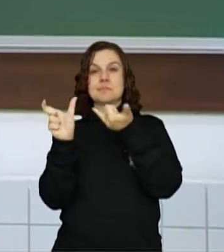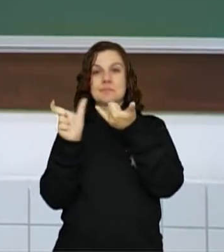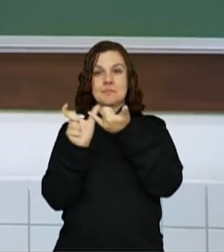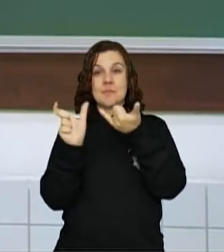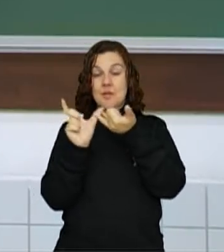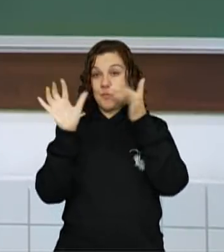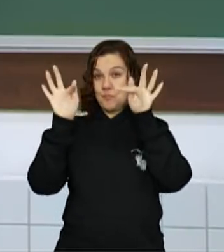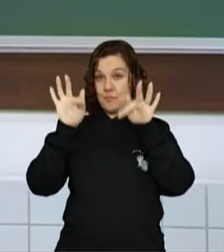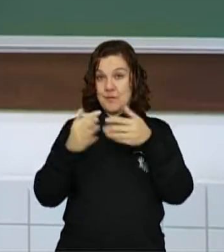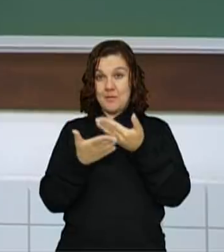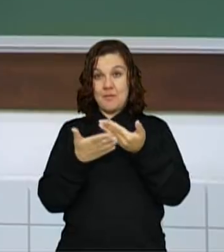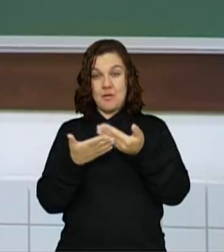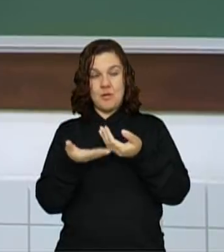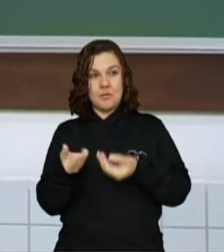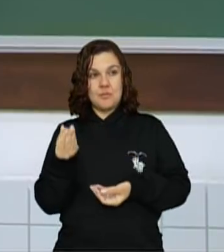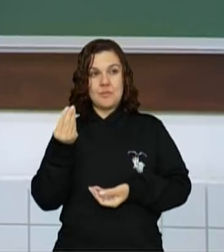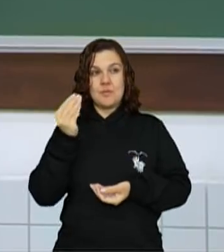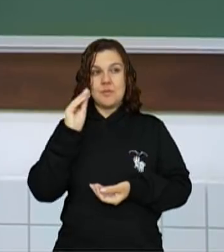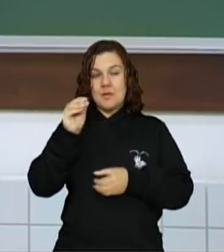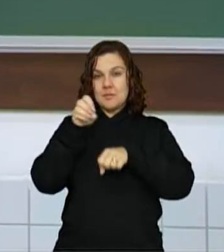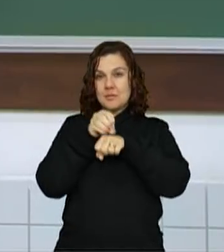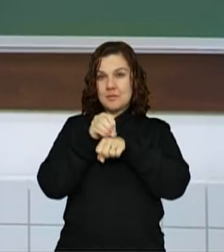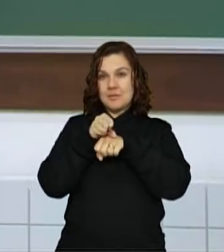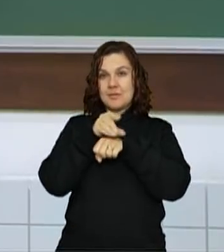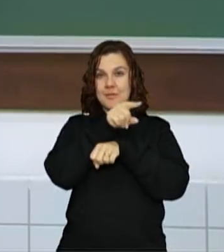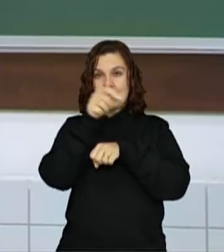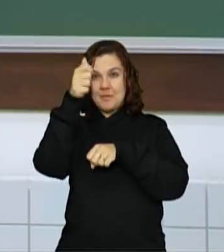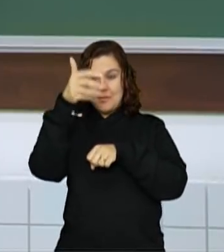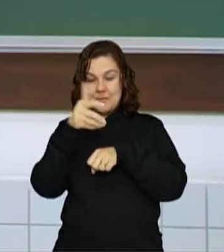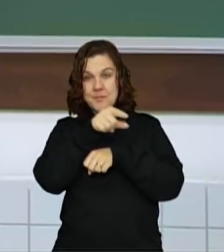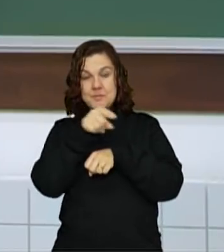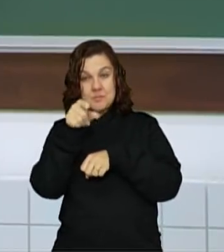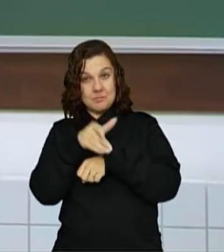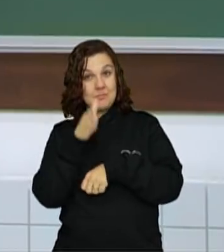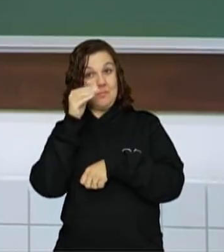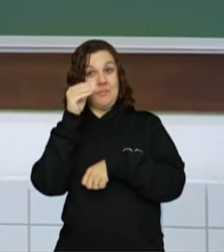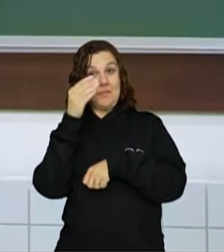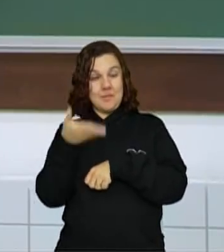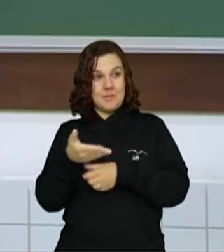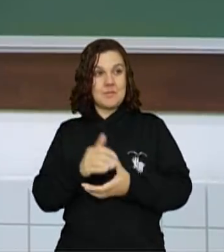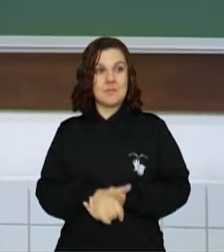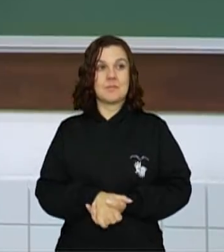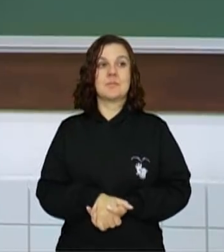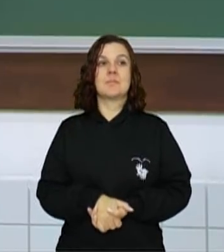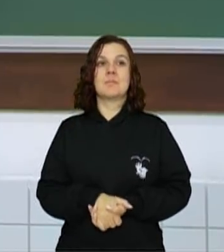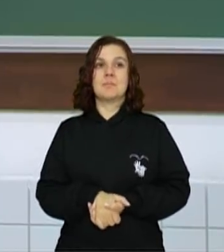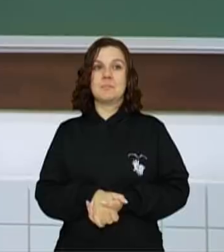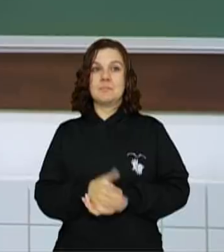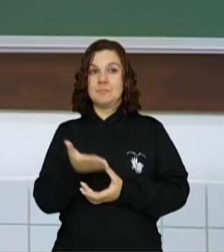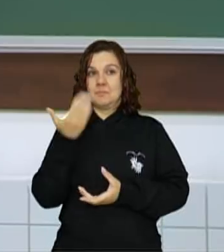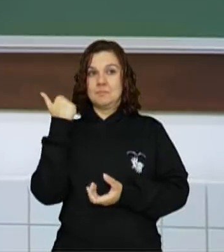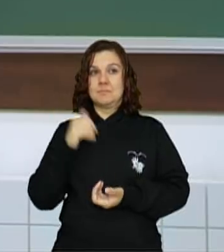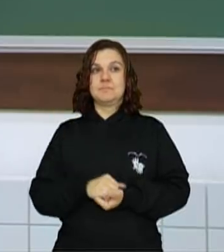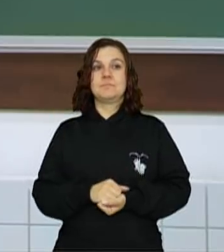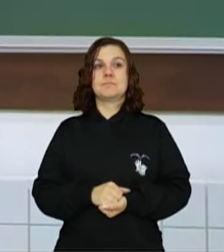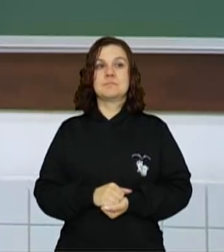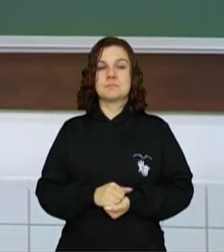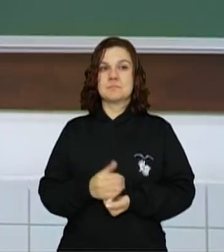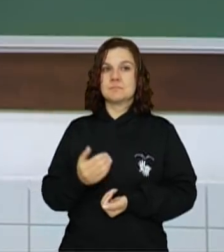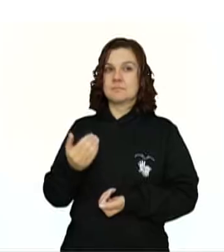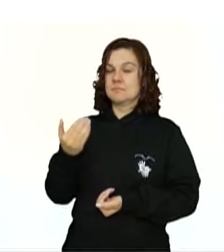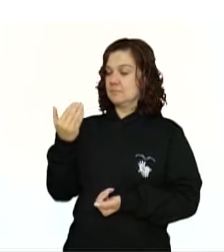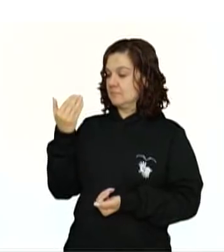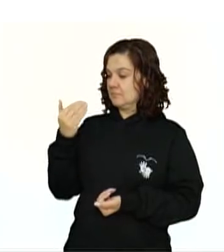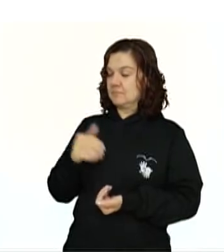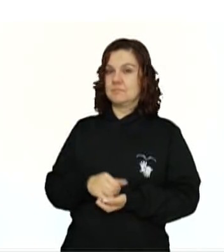final da aula eu vou deixar uma pequena listinha só para vocês terem noção. Vamos lá?